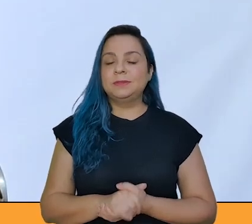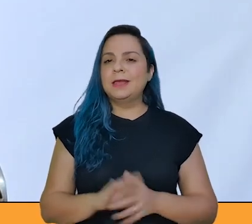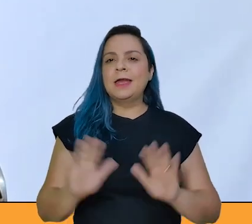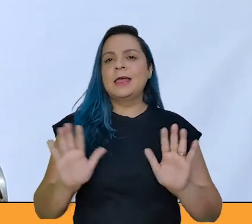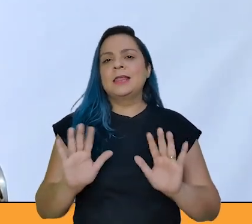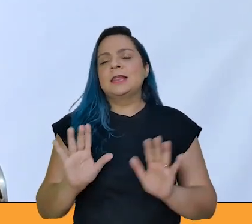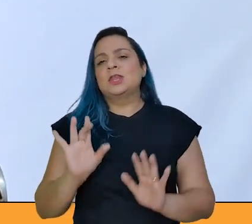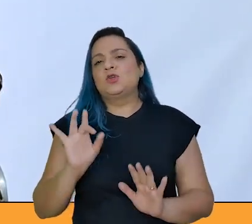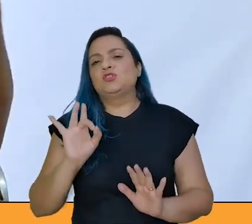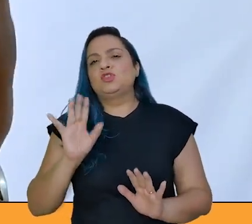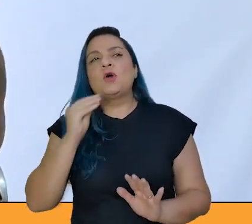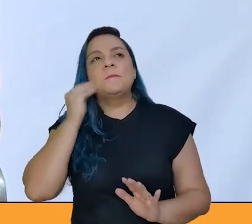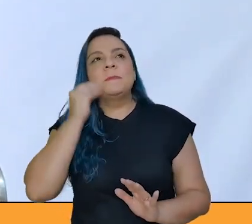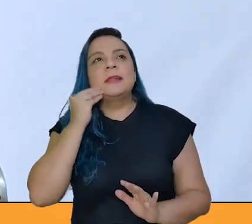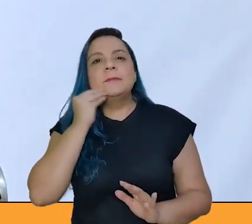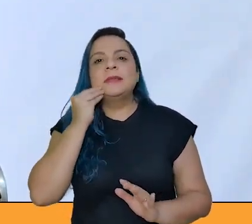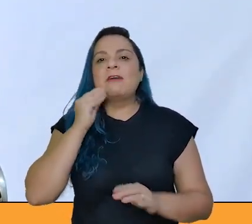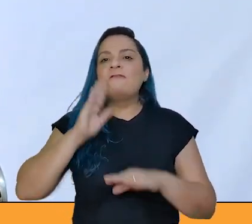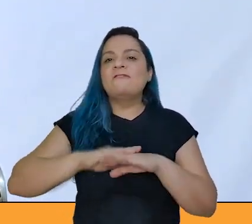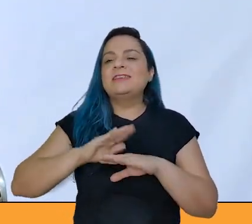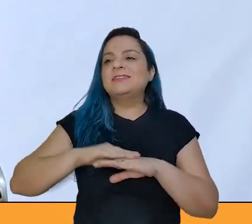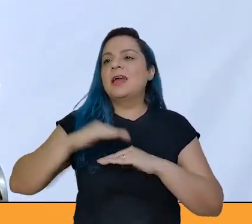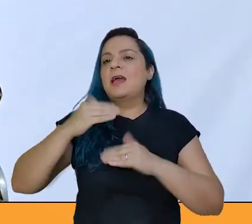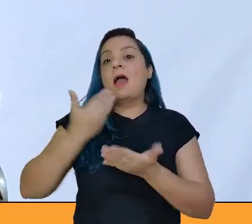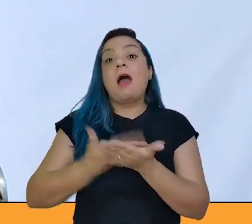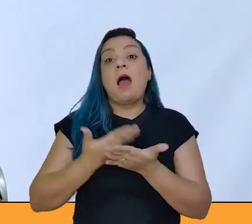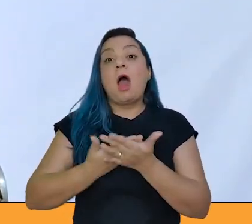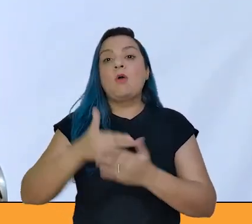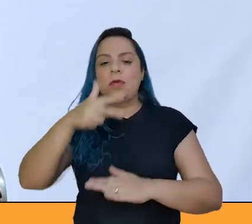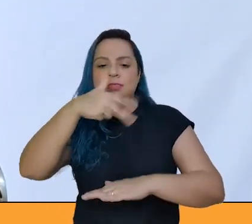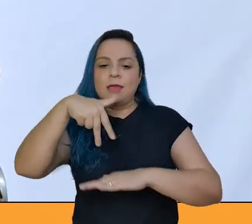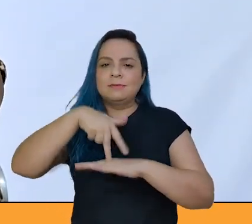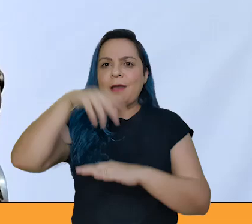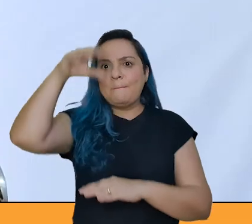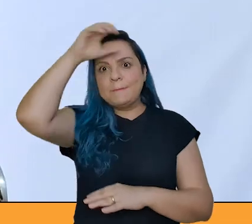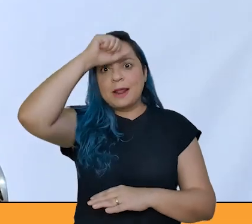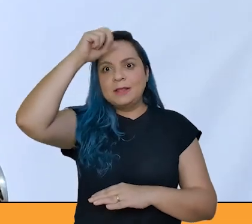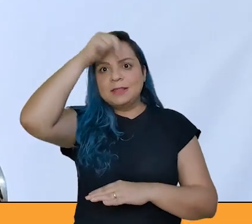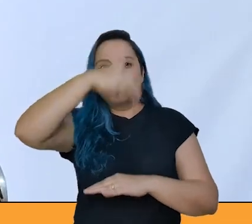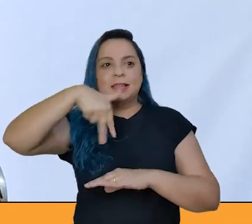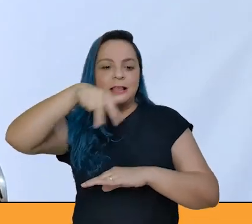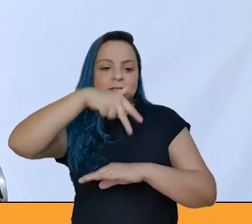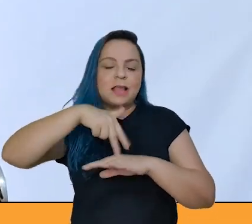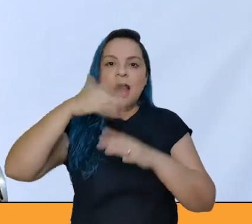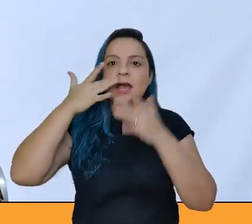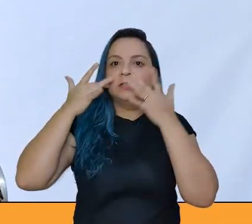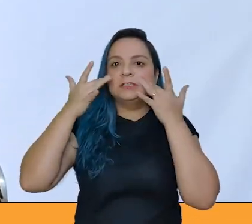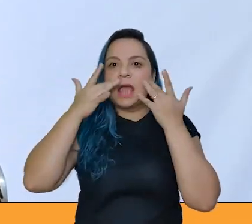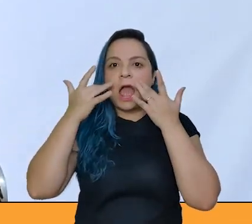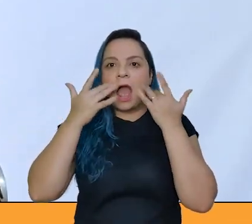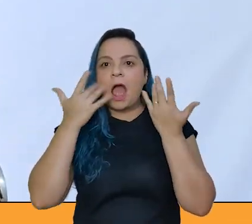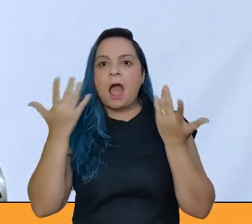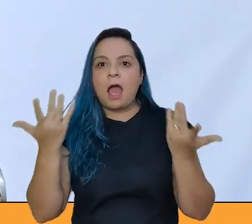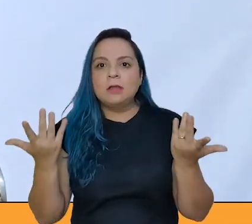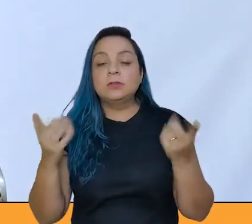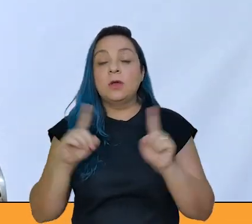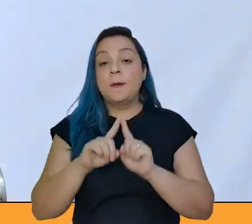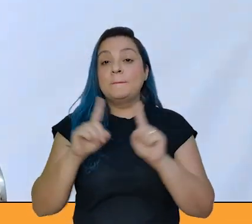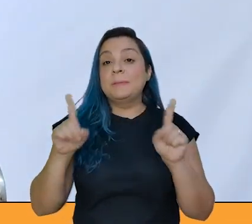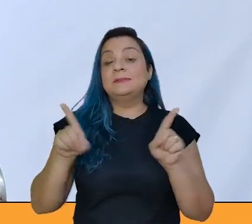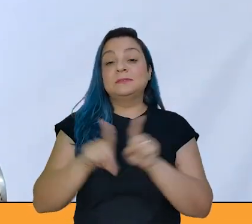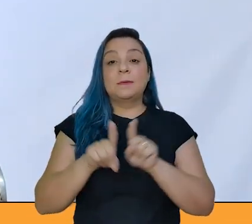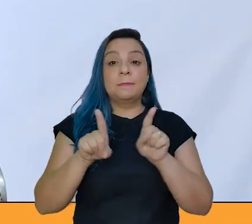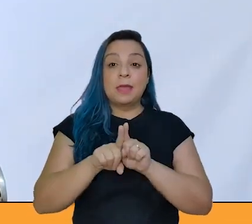não só para experimentar fazer uma aula de dança, aprender a dançar ou aprender teatro, linguagem teatral, mas